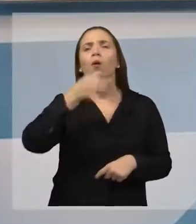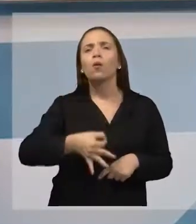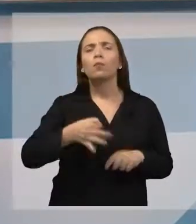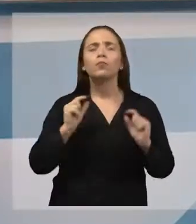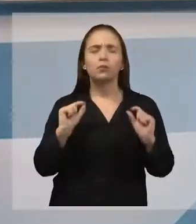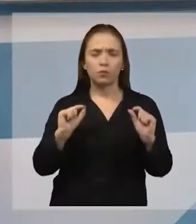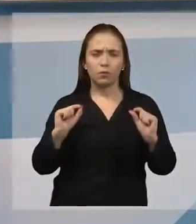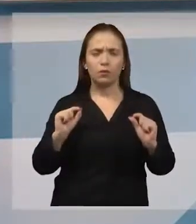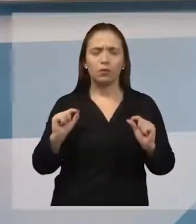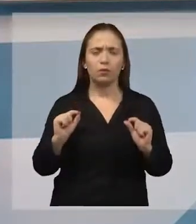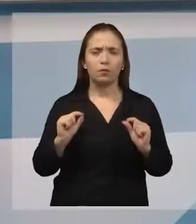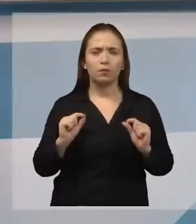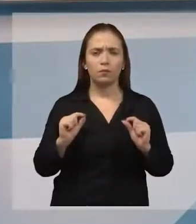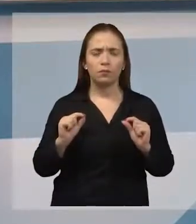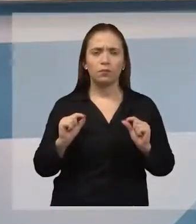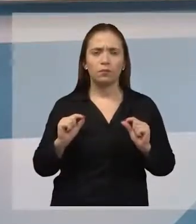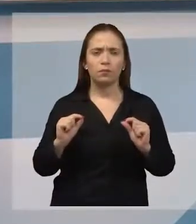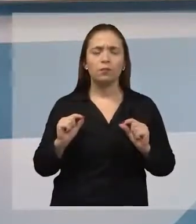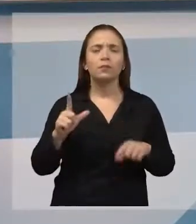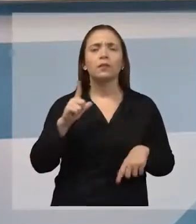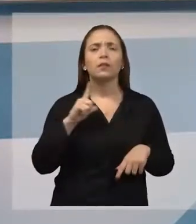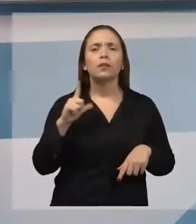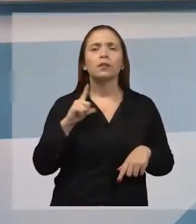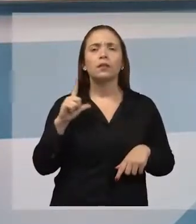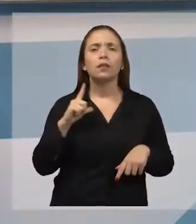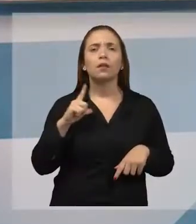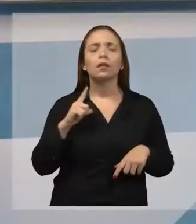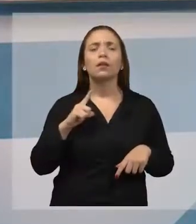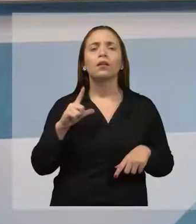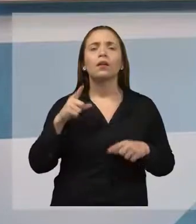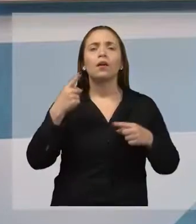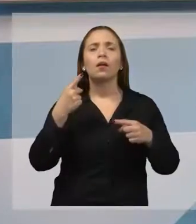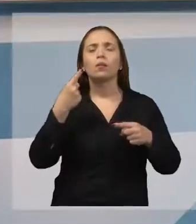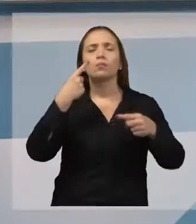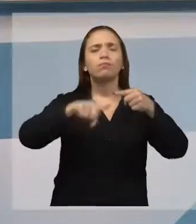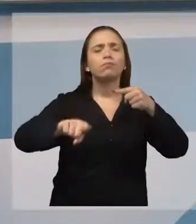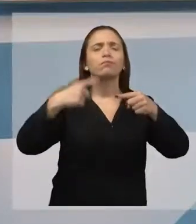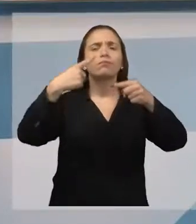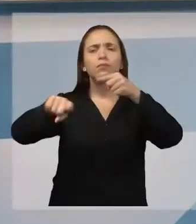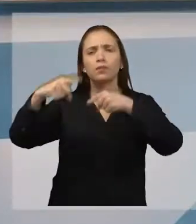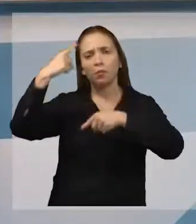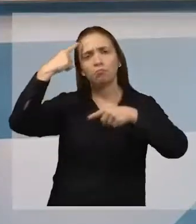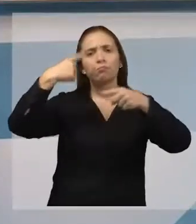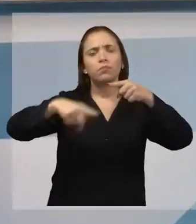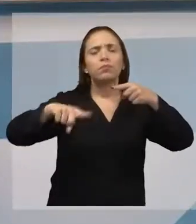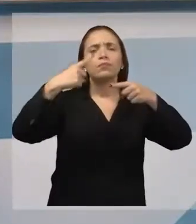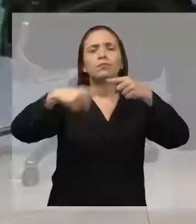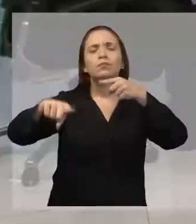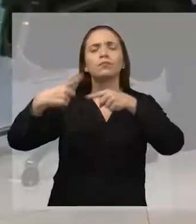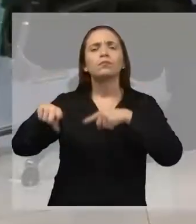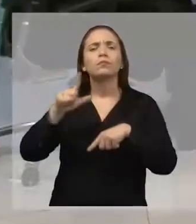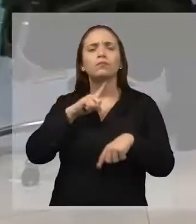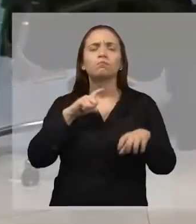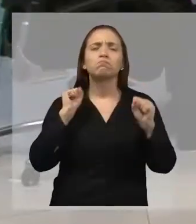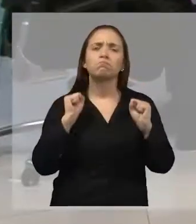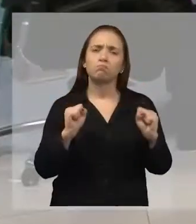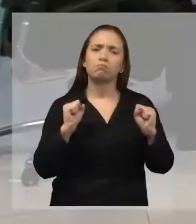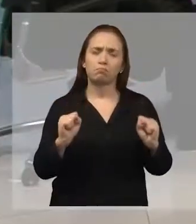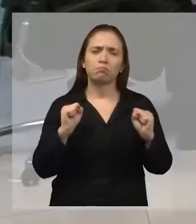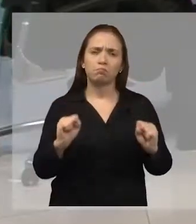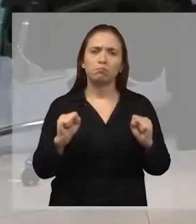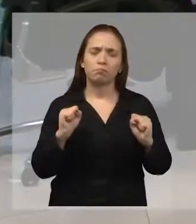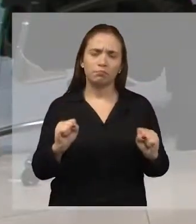momentos históricos, em contextos diferentes, ele é sempre uma recorrência para que o governo governe, né? Então, esse reconhecimento é necessário.